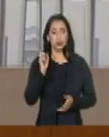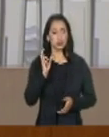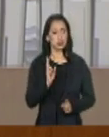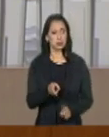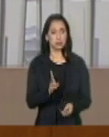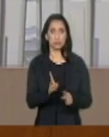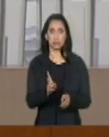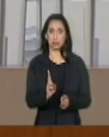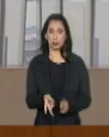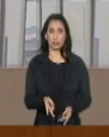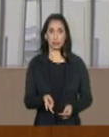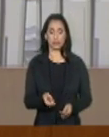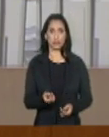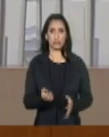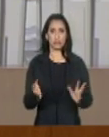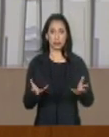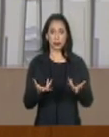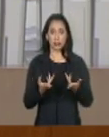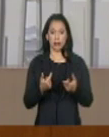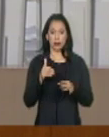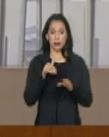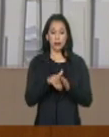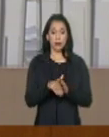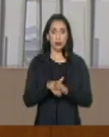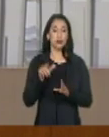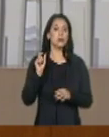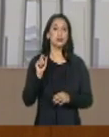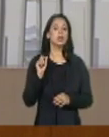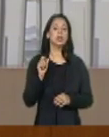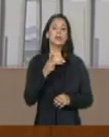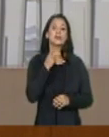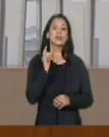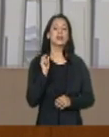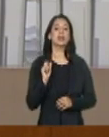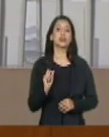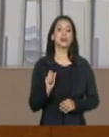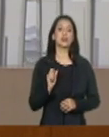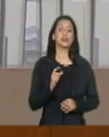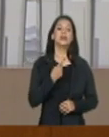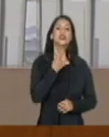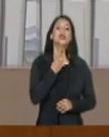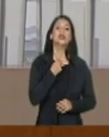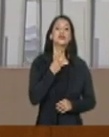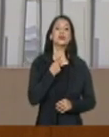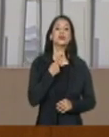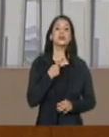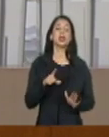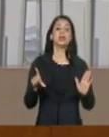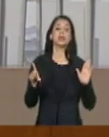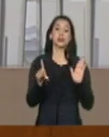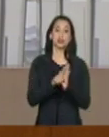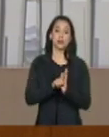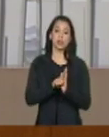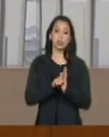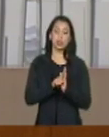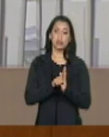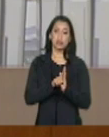sorte que o que eu quero mencionar aqui, vontade do legislador.